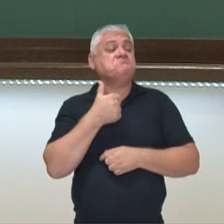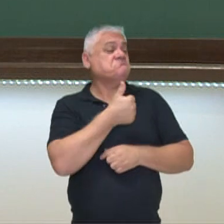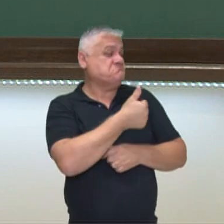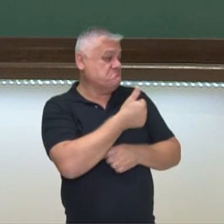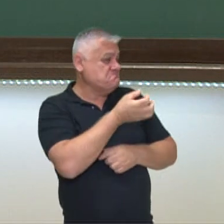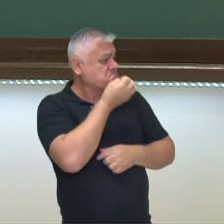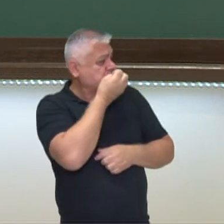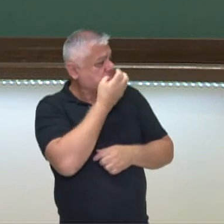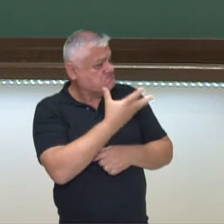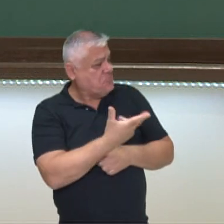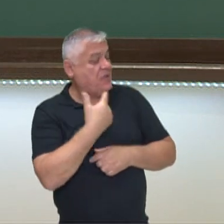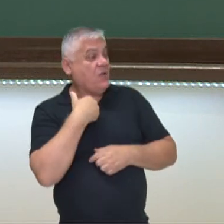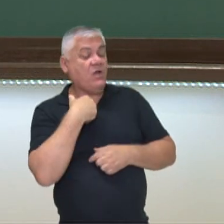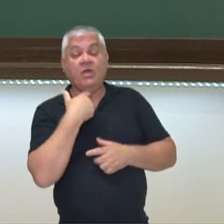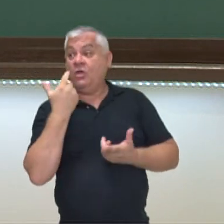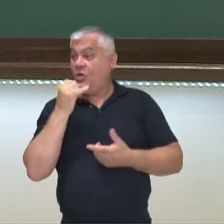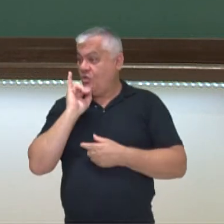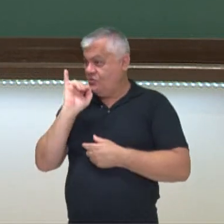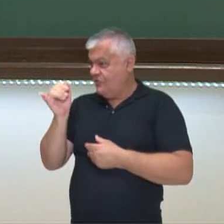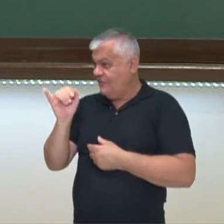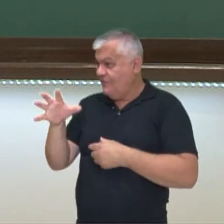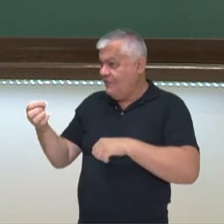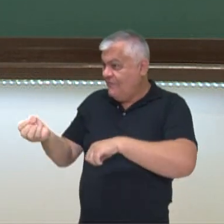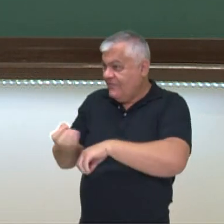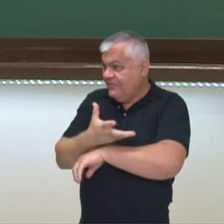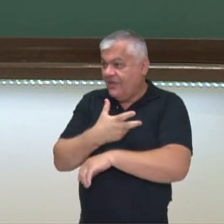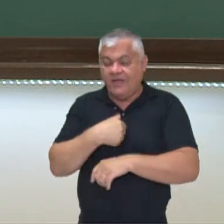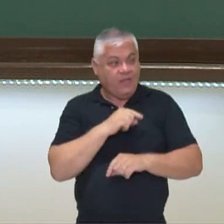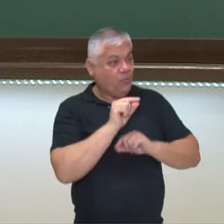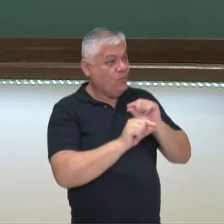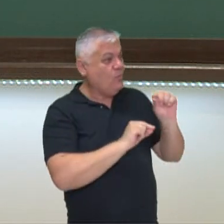ela diz lá, tem uma grande novidade. E a outra fala,